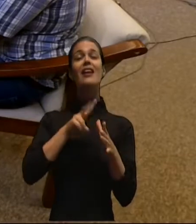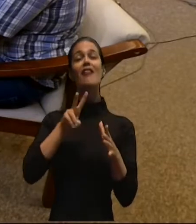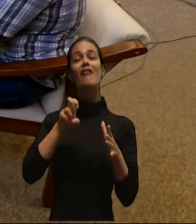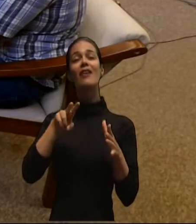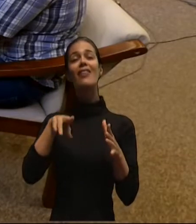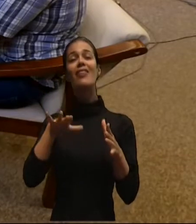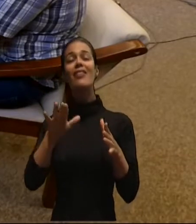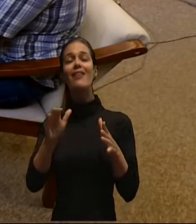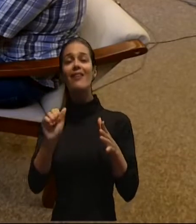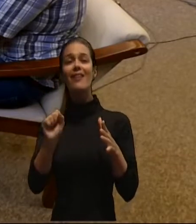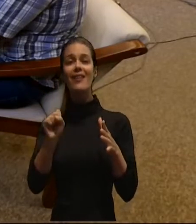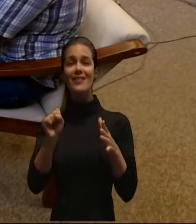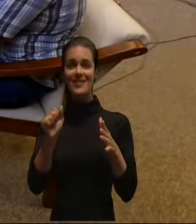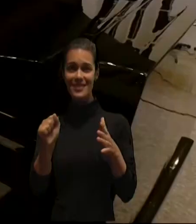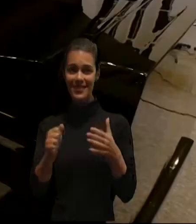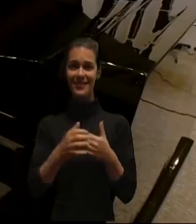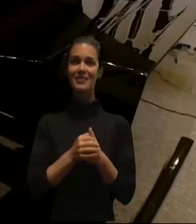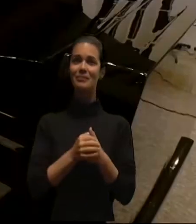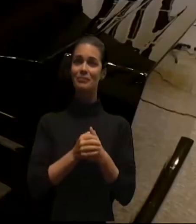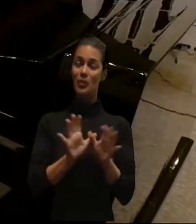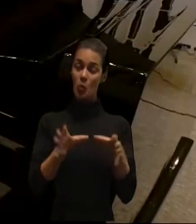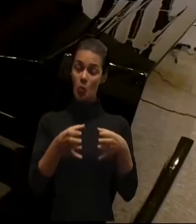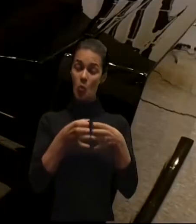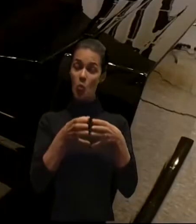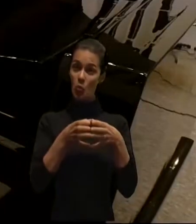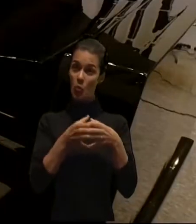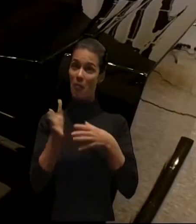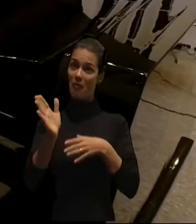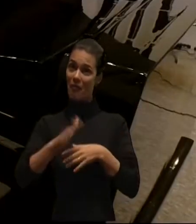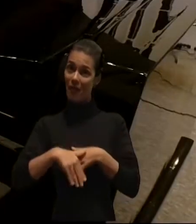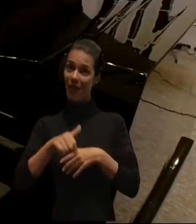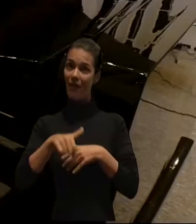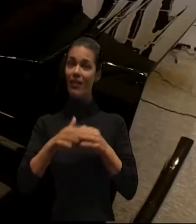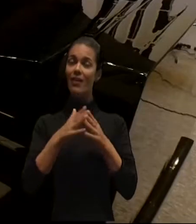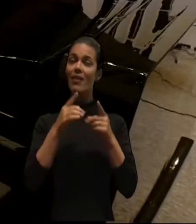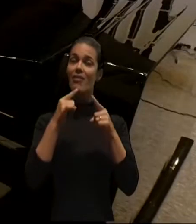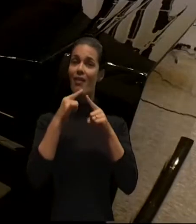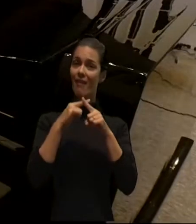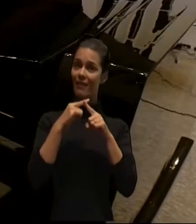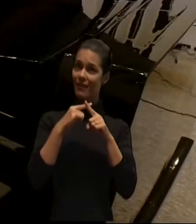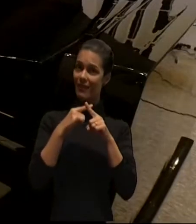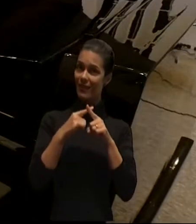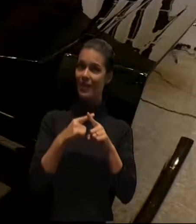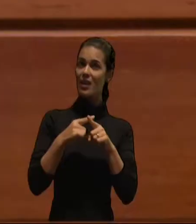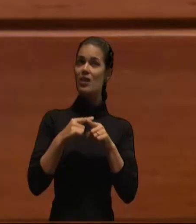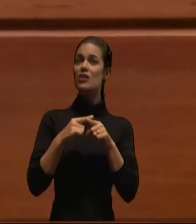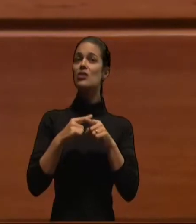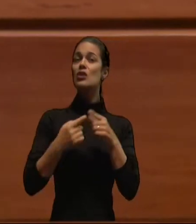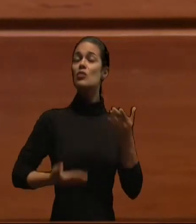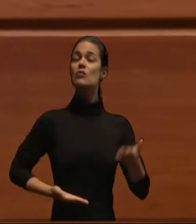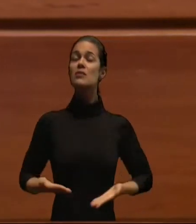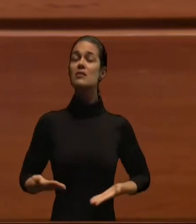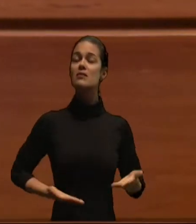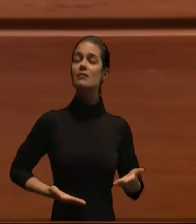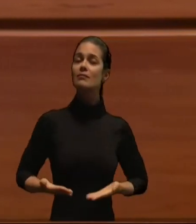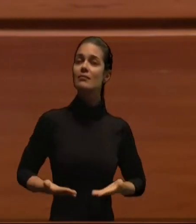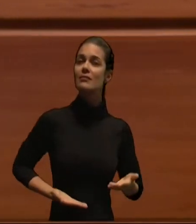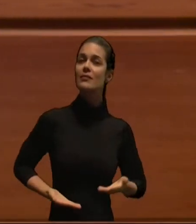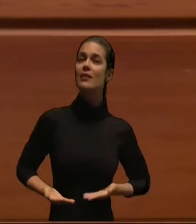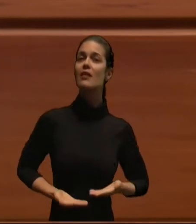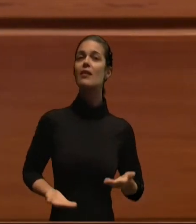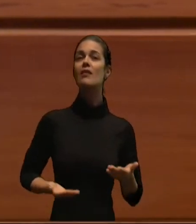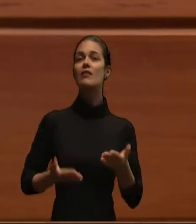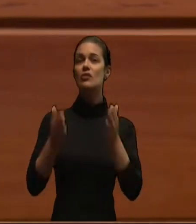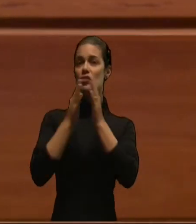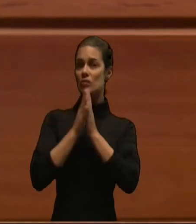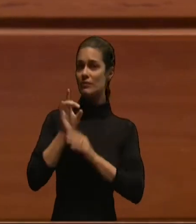Vanessa, esta equipe que tem trabalhado, que tem se colocado ao serviço do Senhor, falando também da nossa